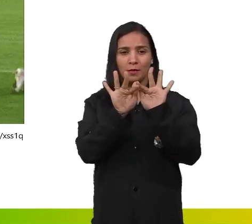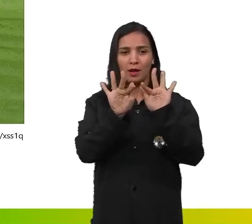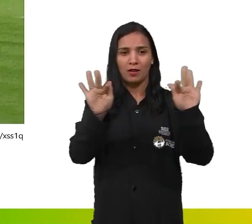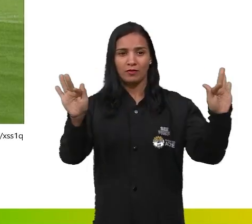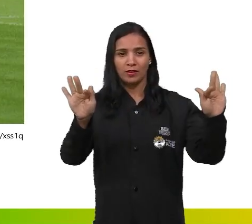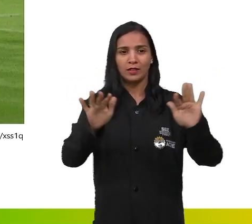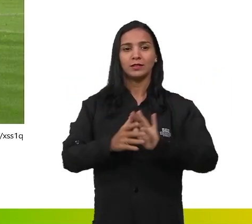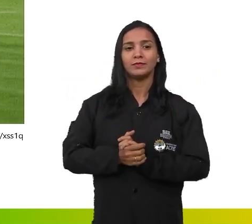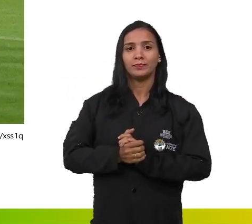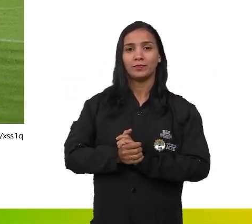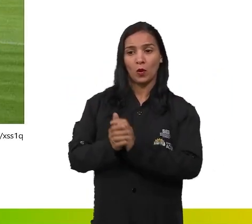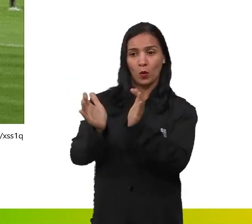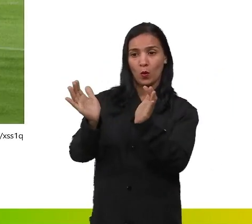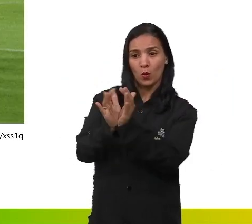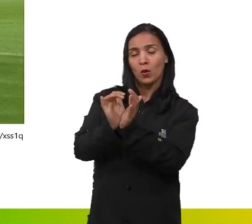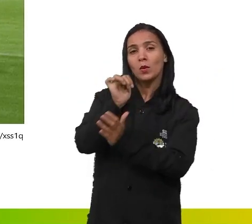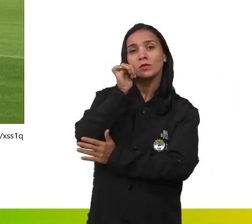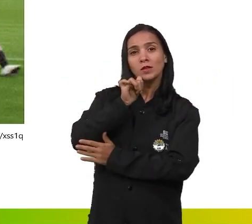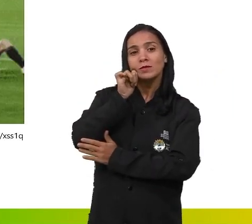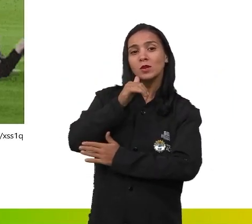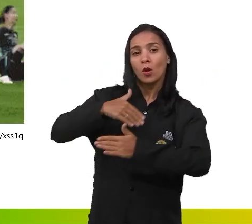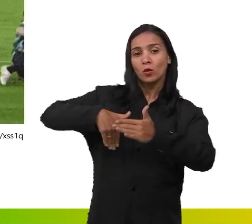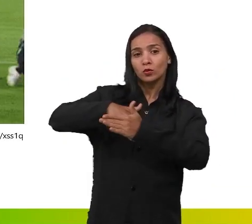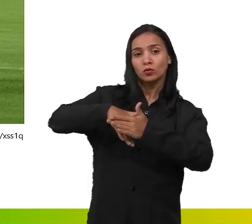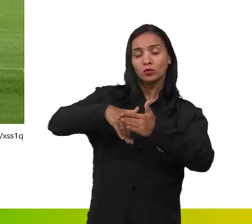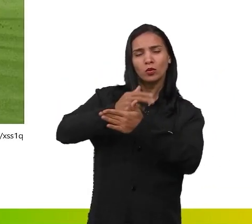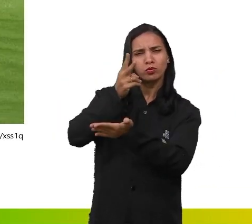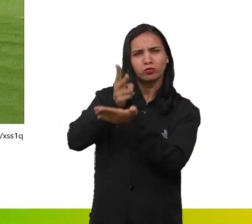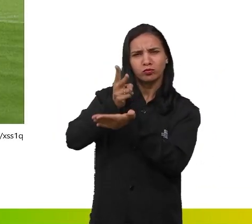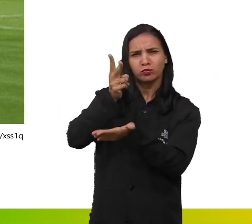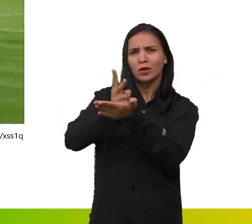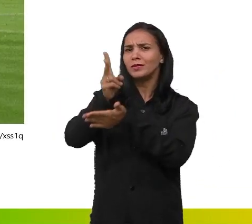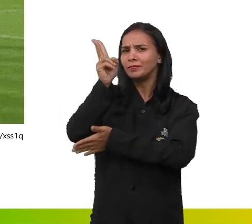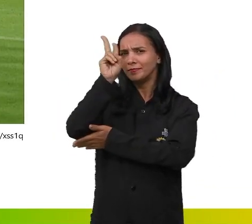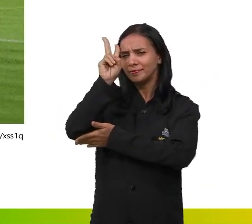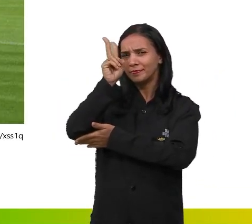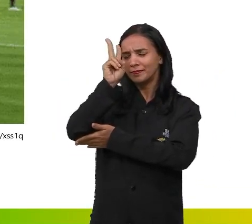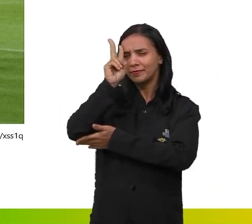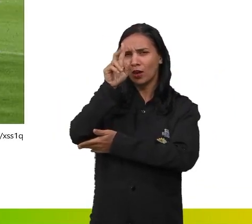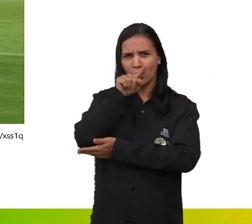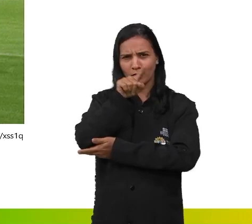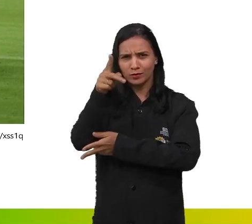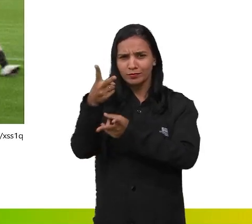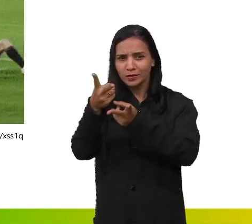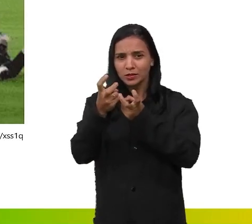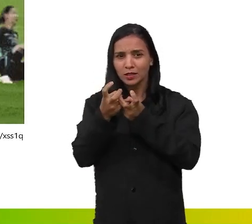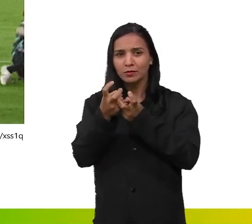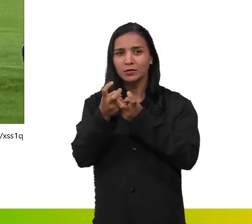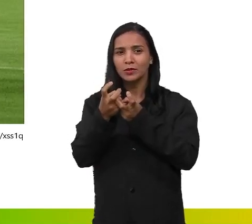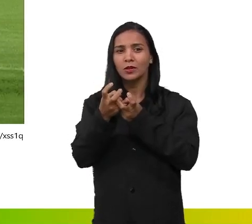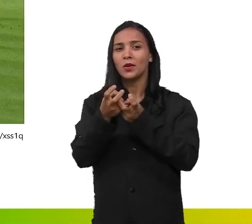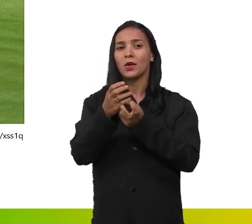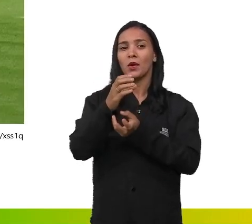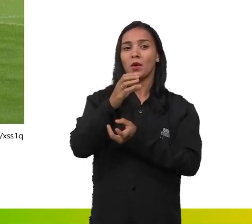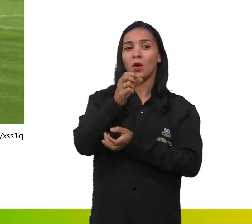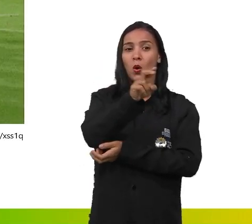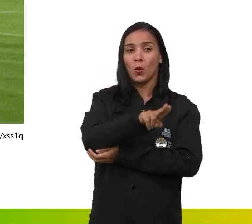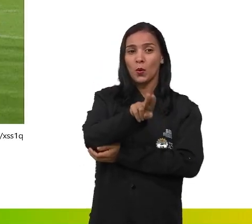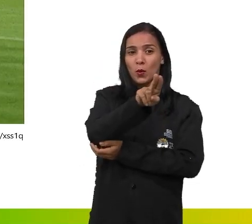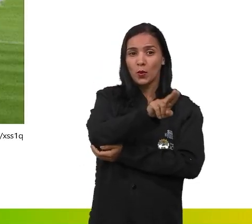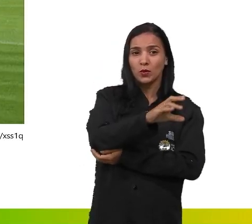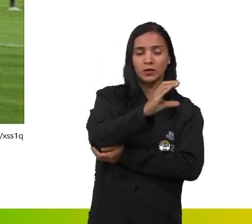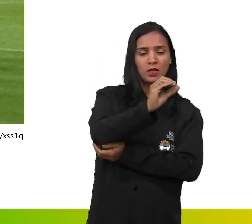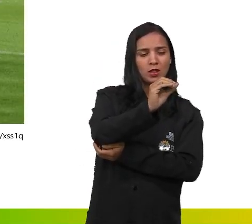Mondays. As meninas jogam futebol às segundas-feiras. Observem aqui que nós temos aqui